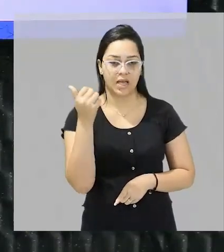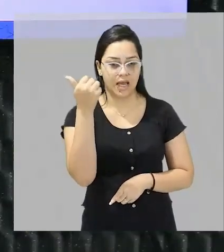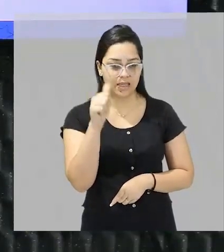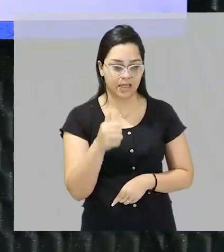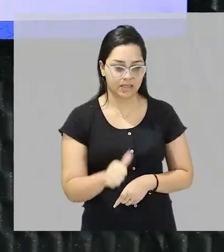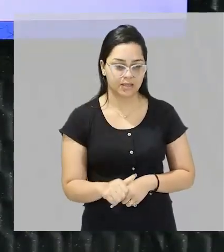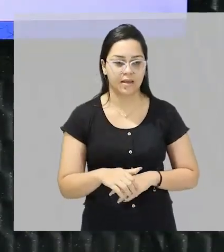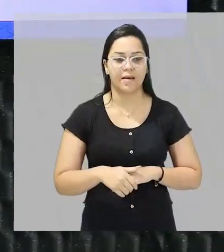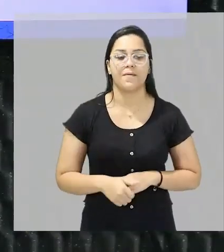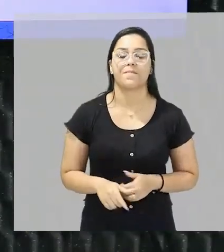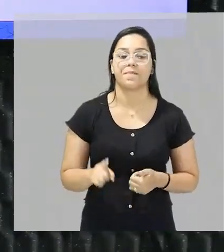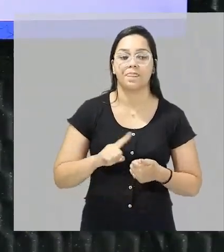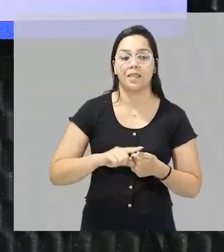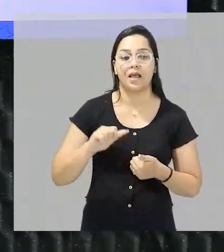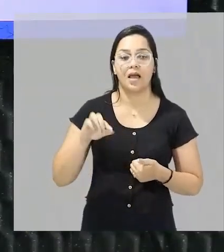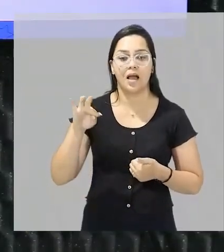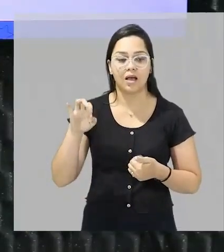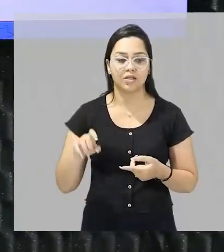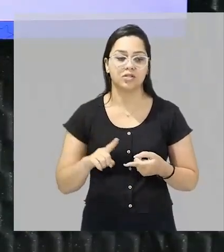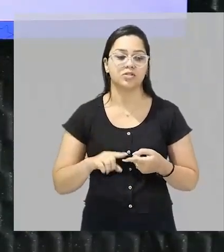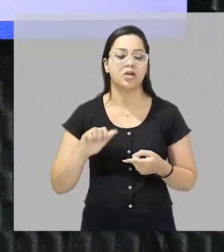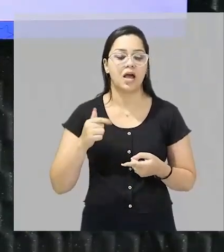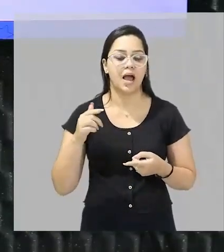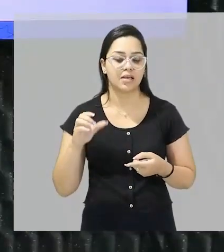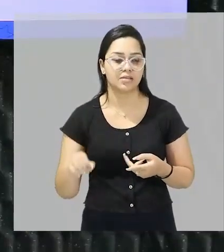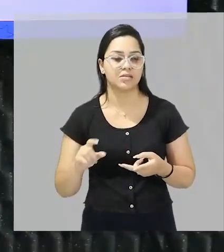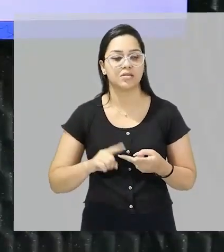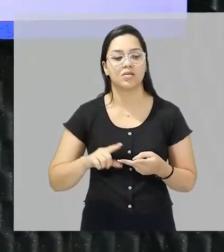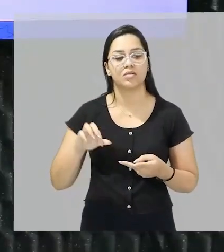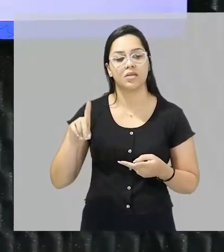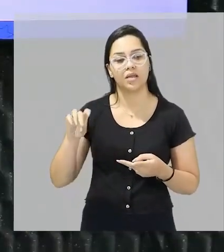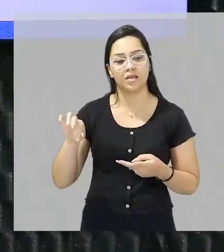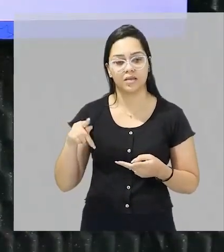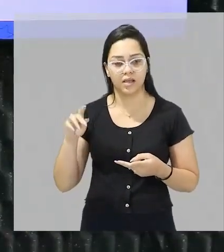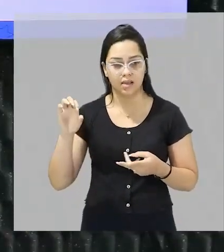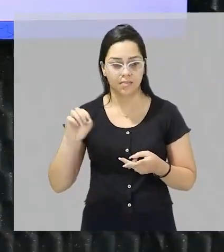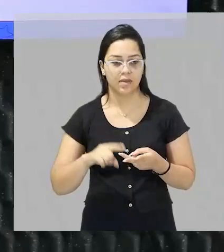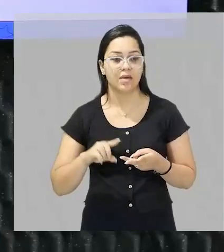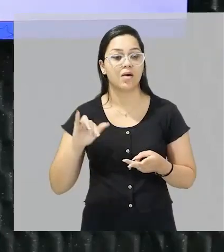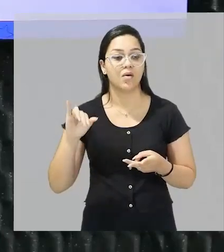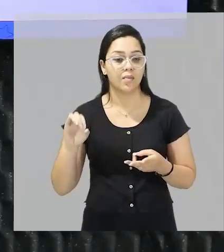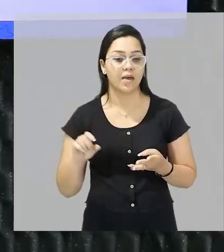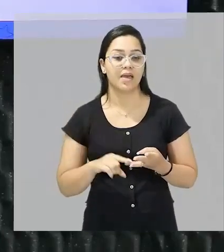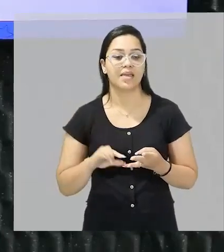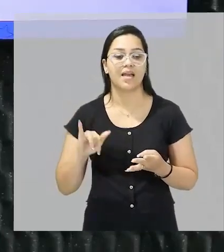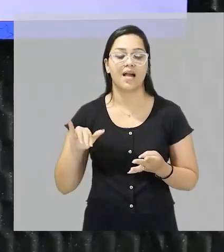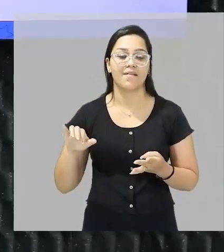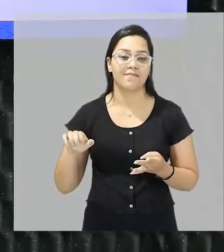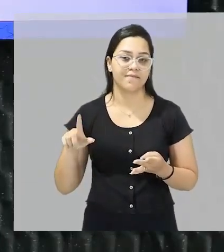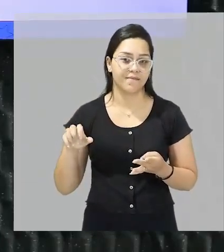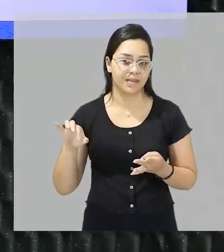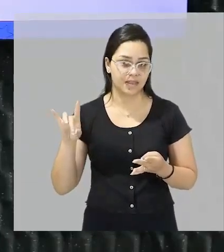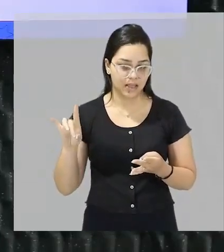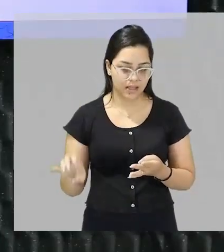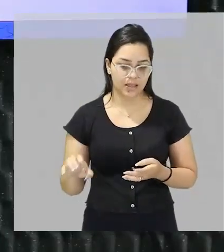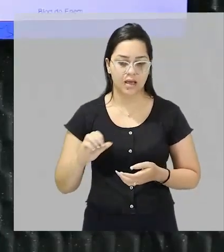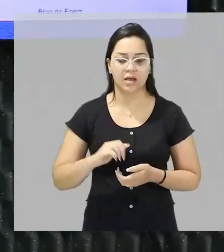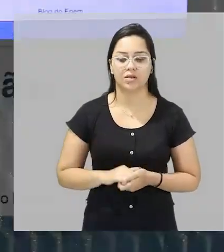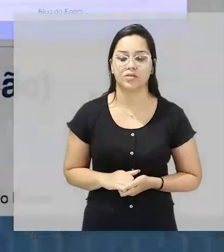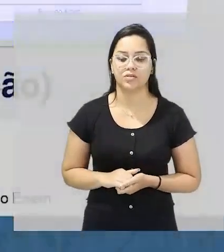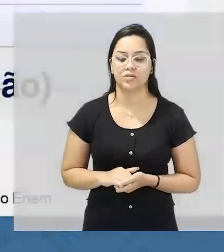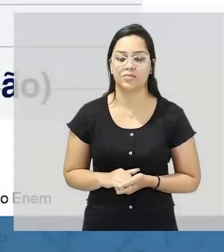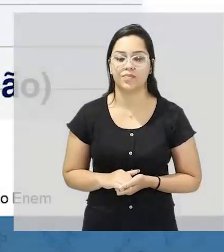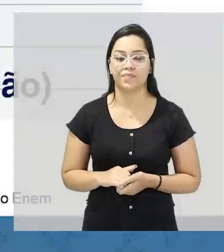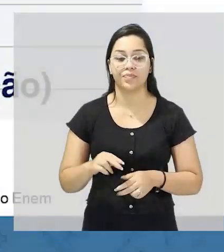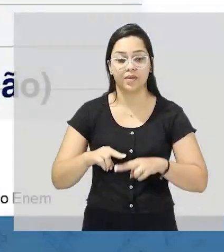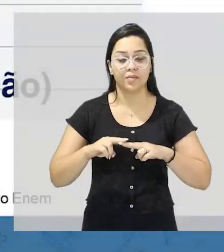analisar. Agente, ação, detalhamento, meio de execução e finalidade.